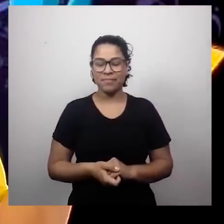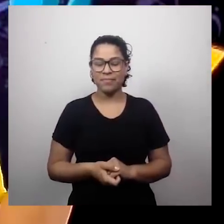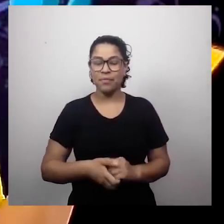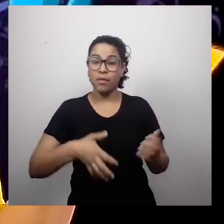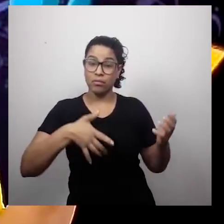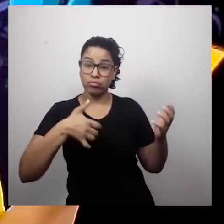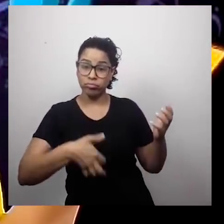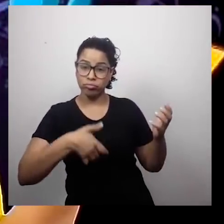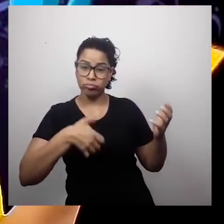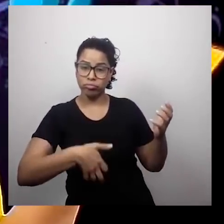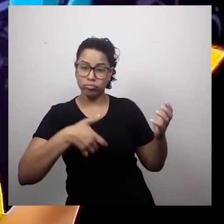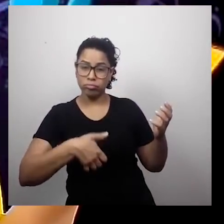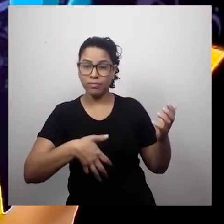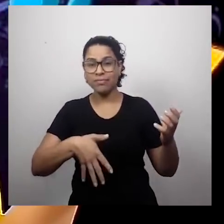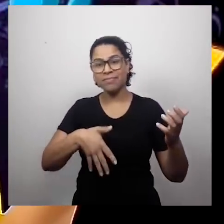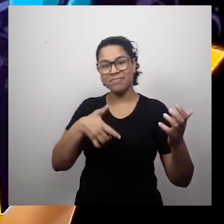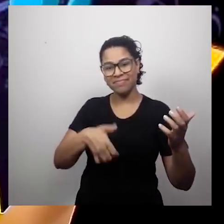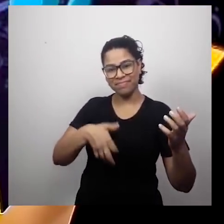bass guitar,